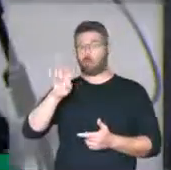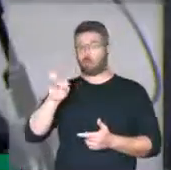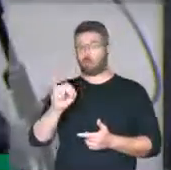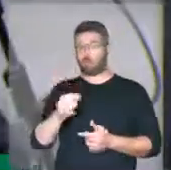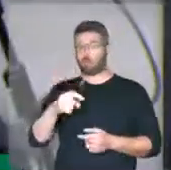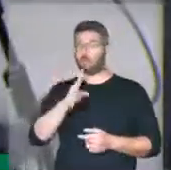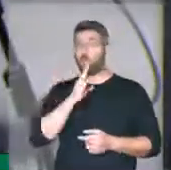Obrigado.